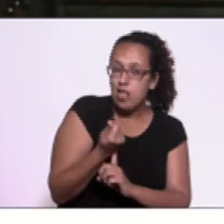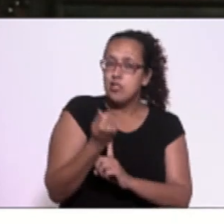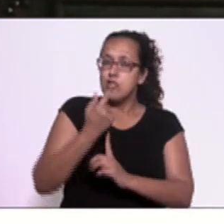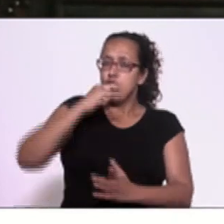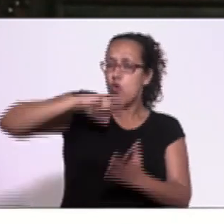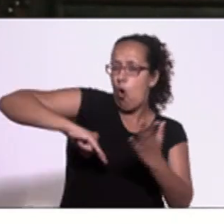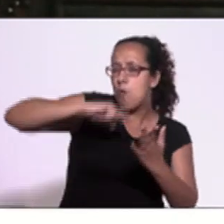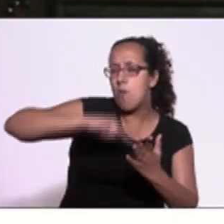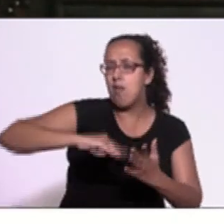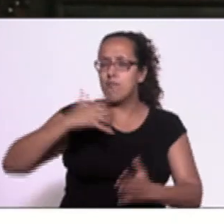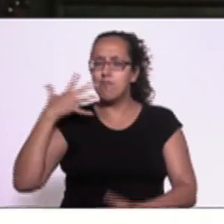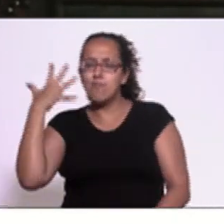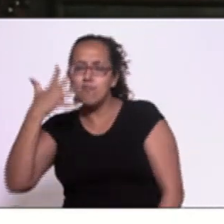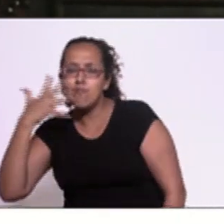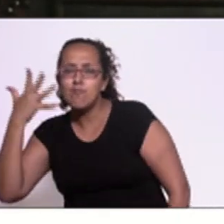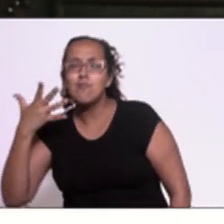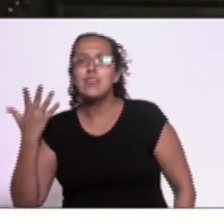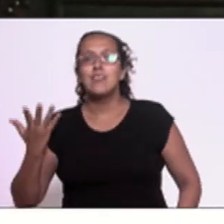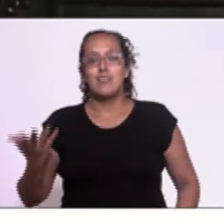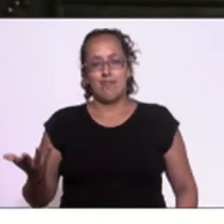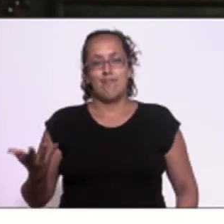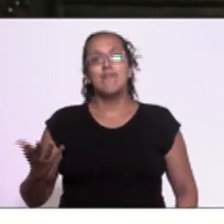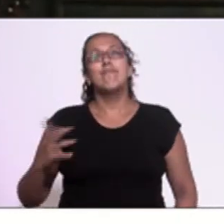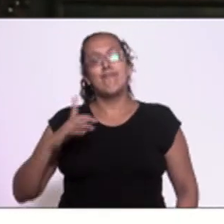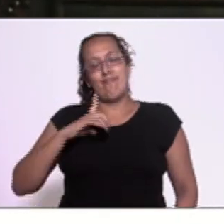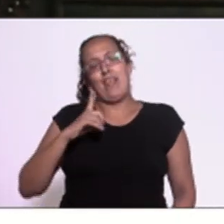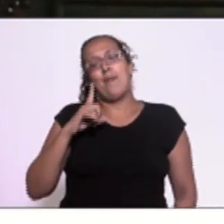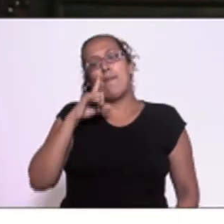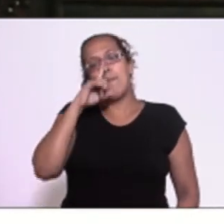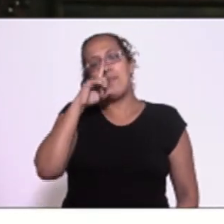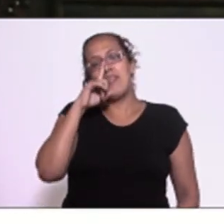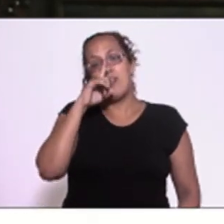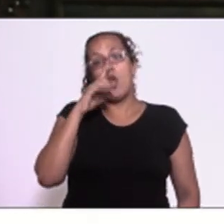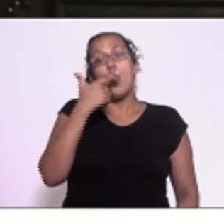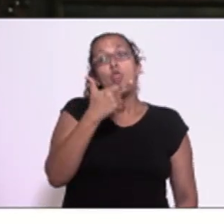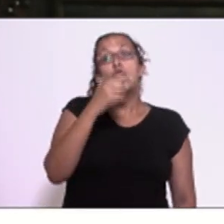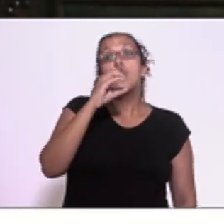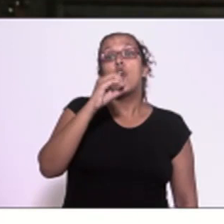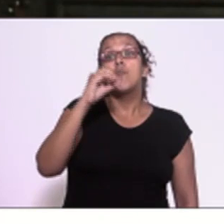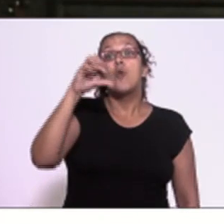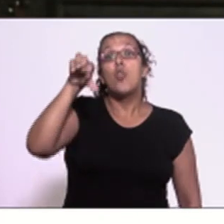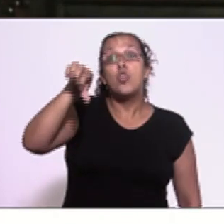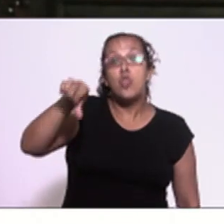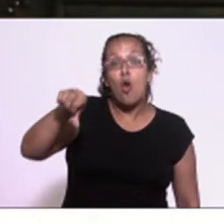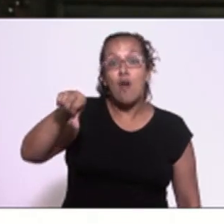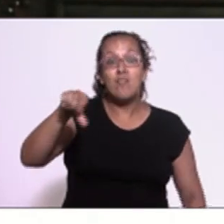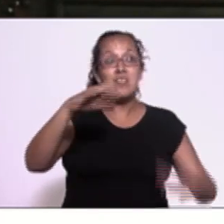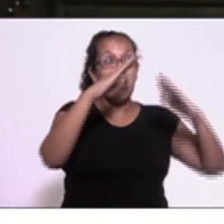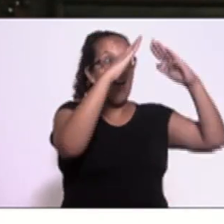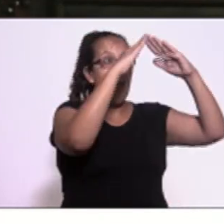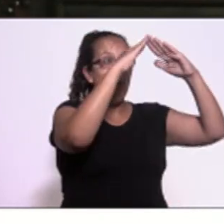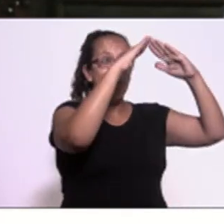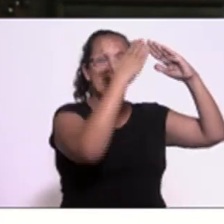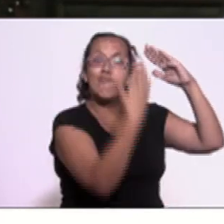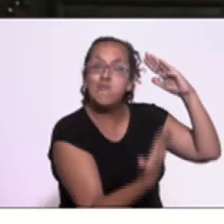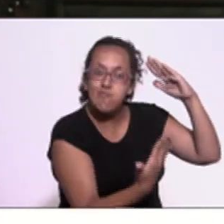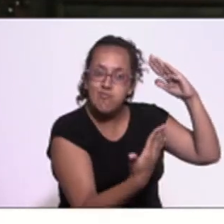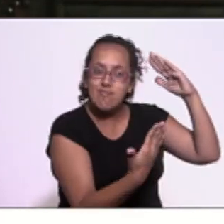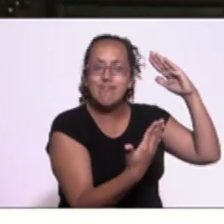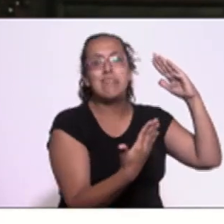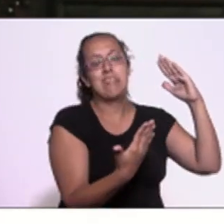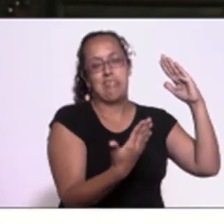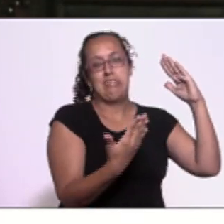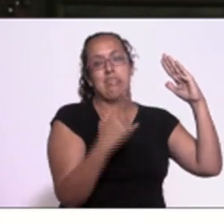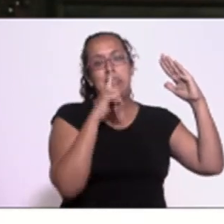documental, corre sérios riscos. Em 2009, o telhado do templo ruiu,